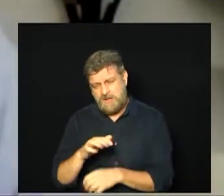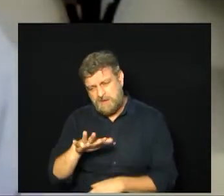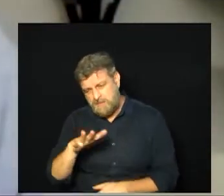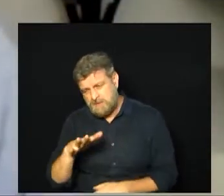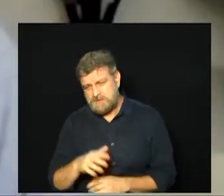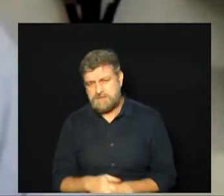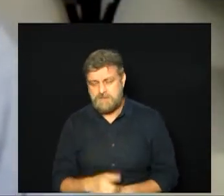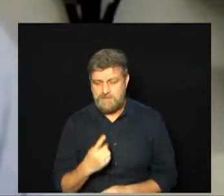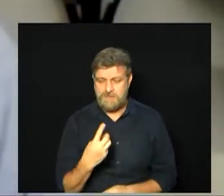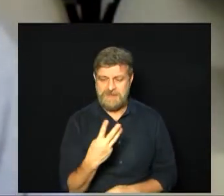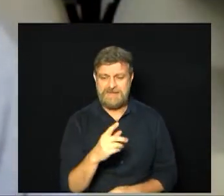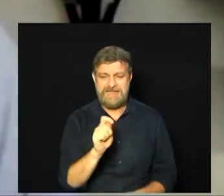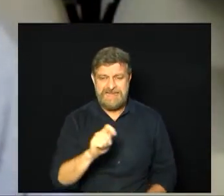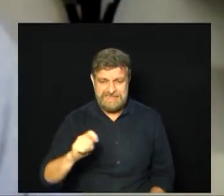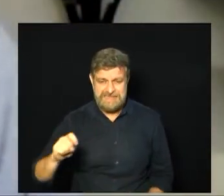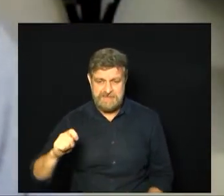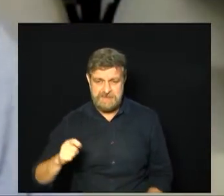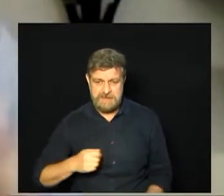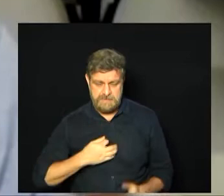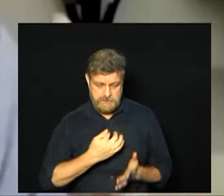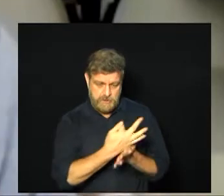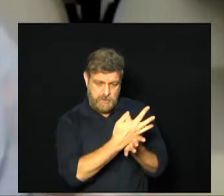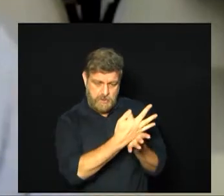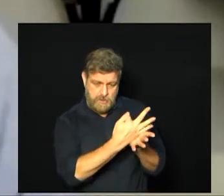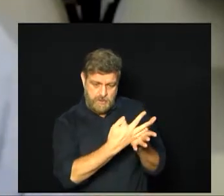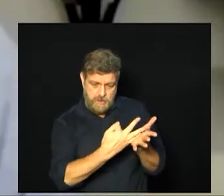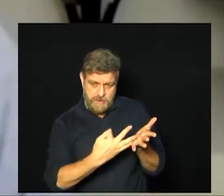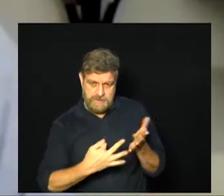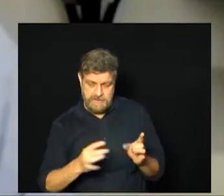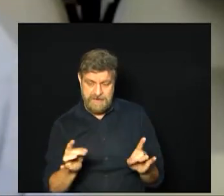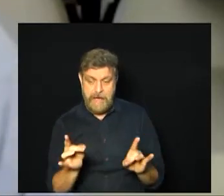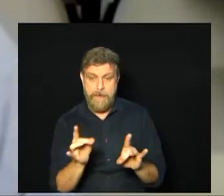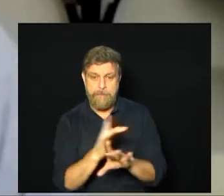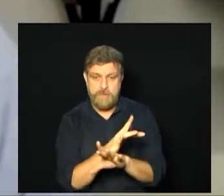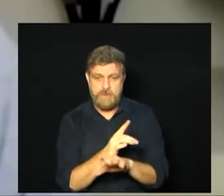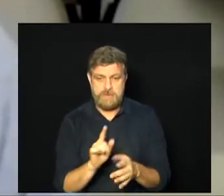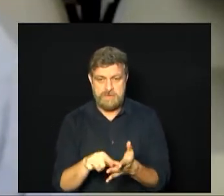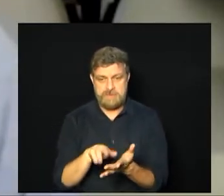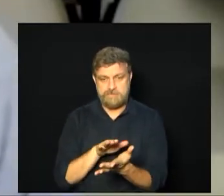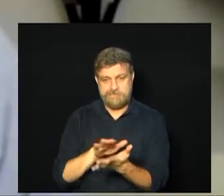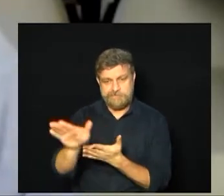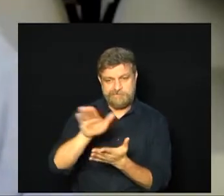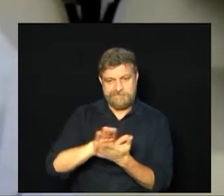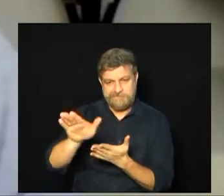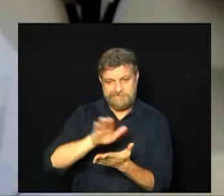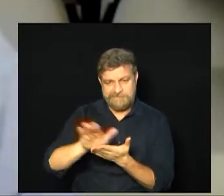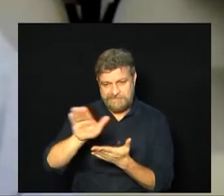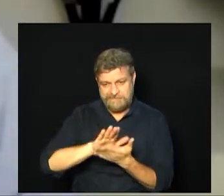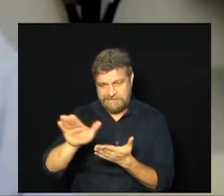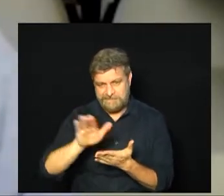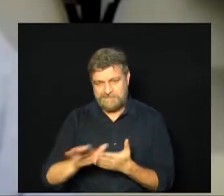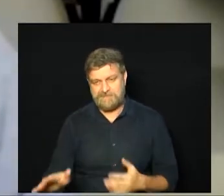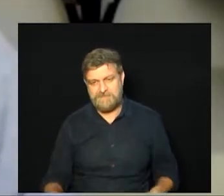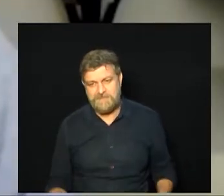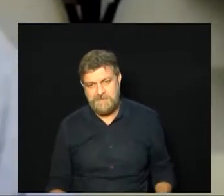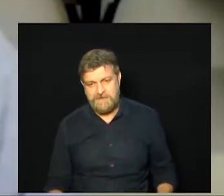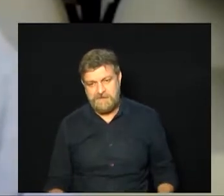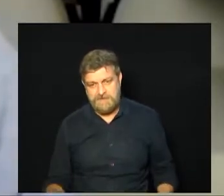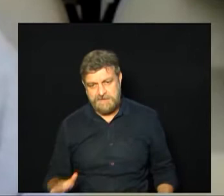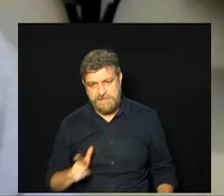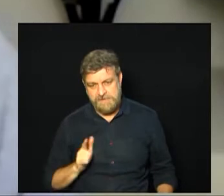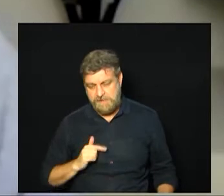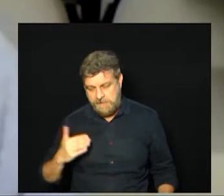13 meses para o livro estar pronto para ir para a gráfica para começar a rodar. E é um